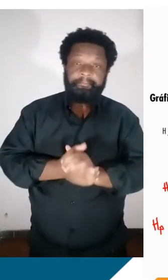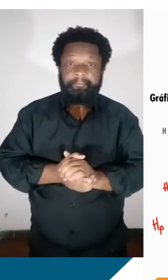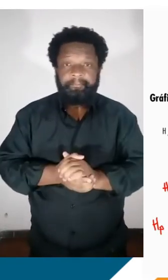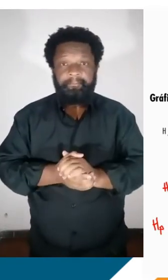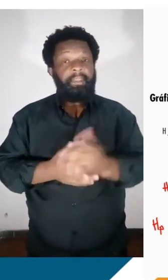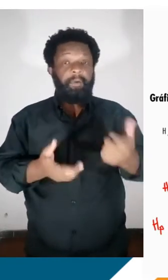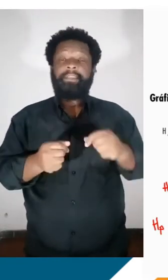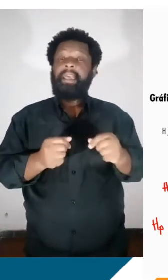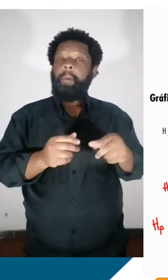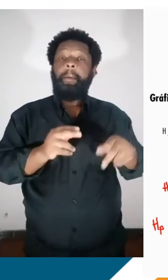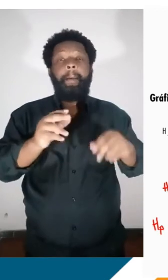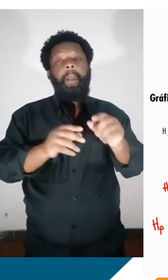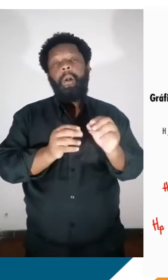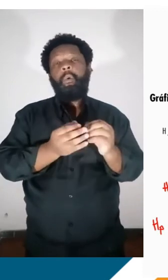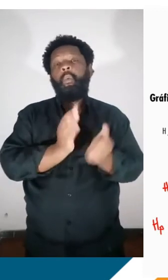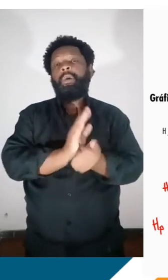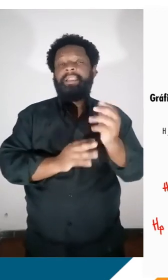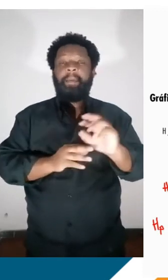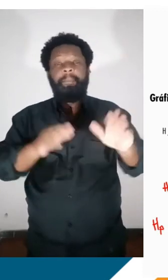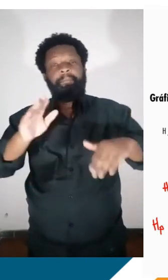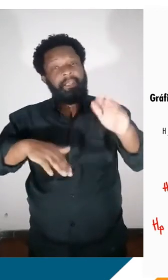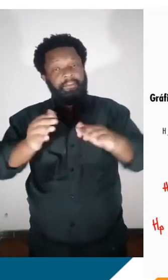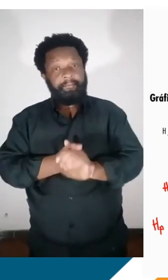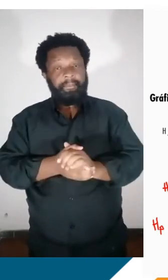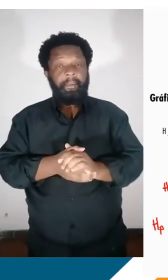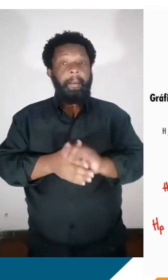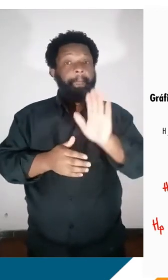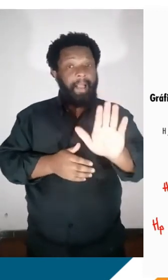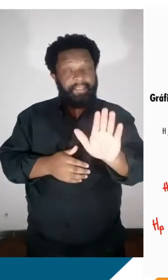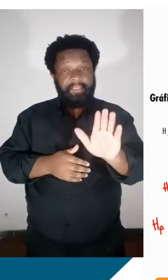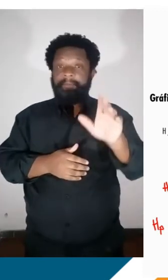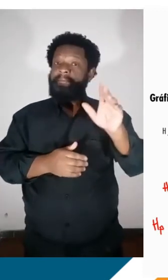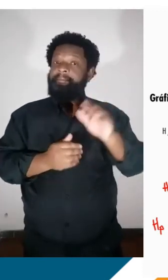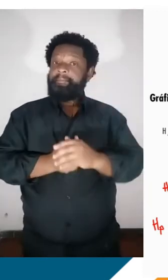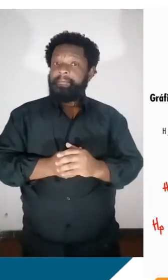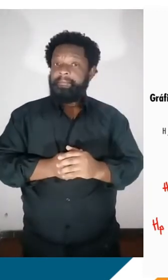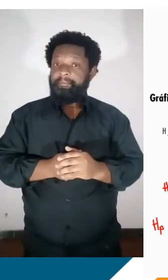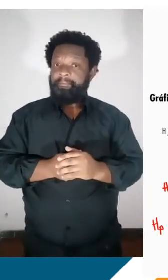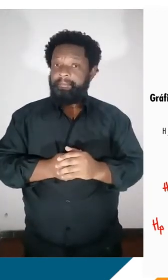energia. Então, isso aqui é uma medida relativa, a gente tem que ter cuidado com isso. Mas, enfim,